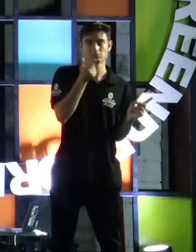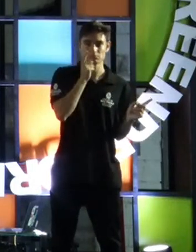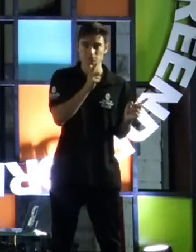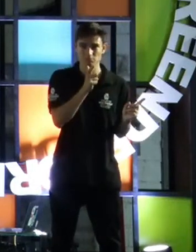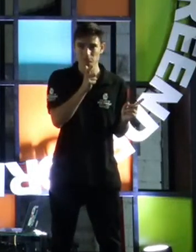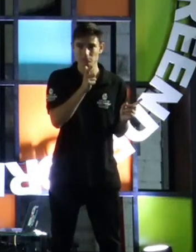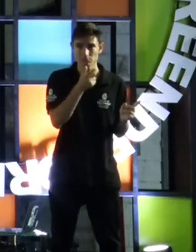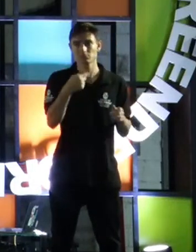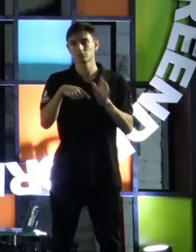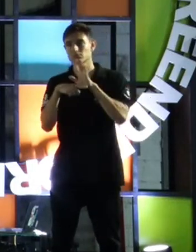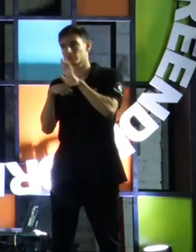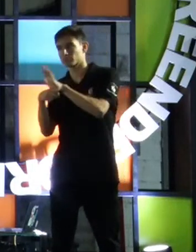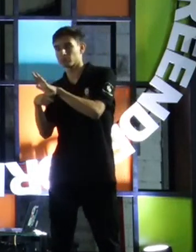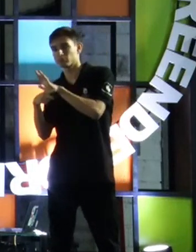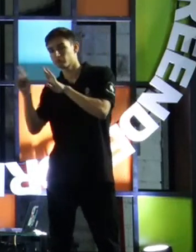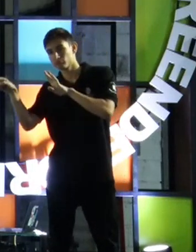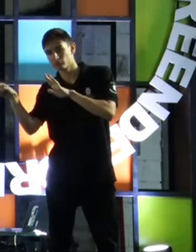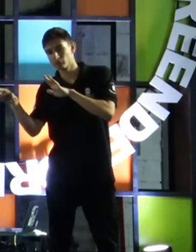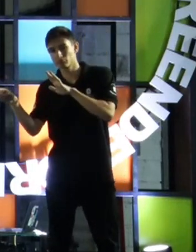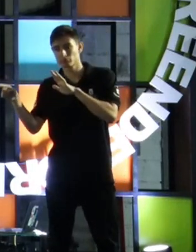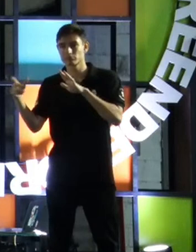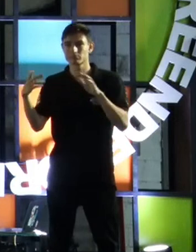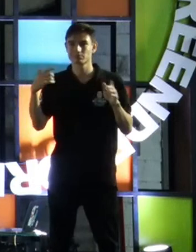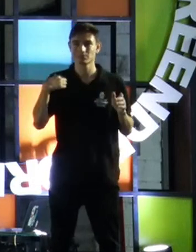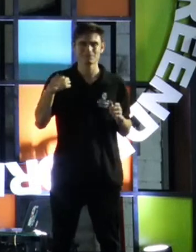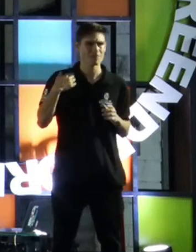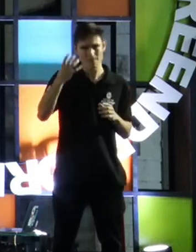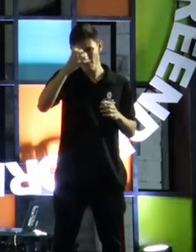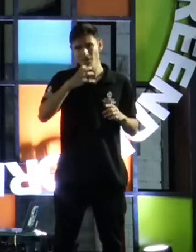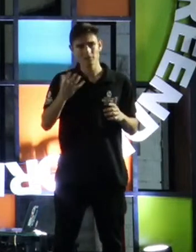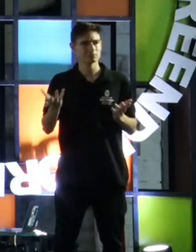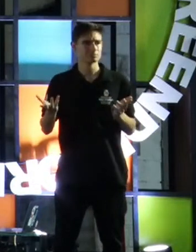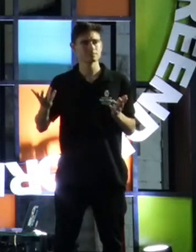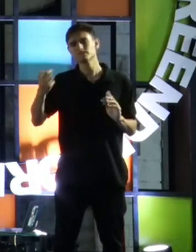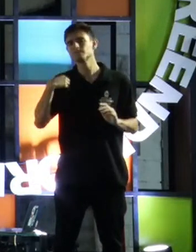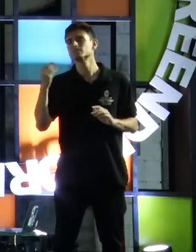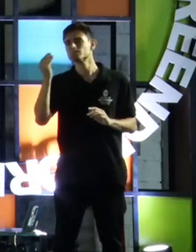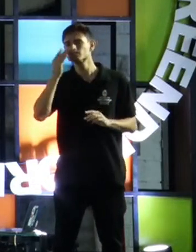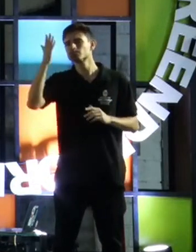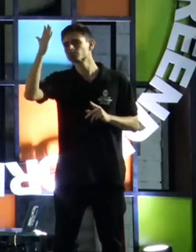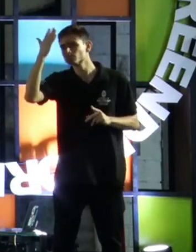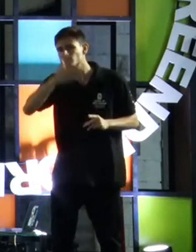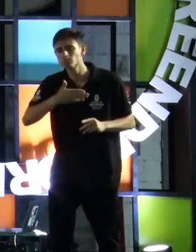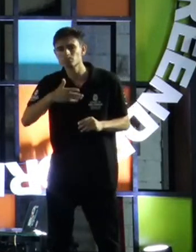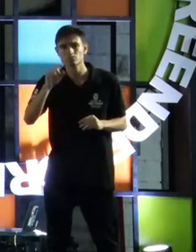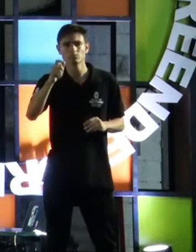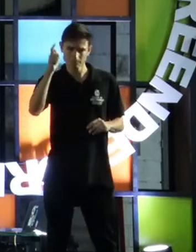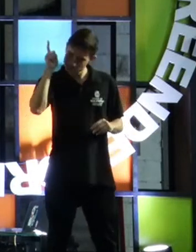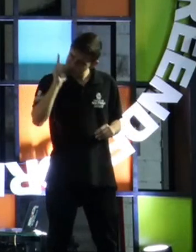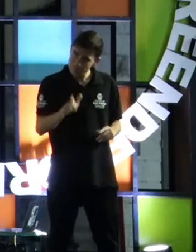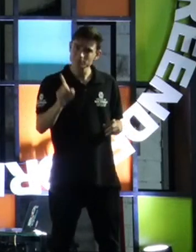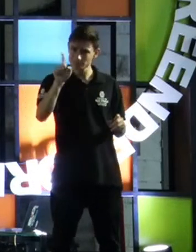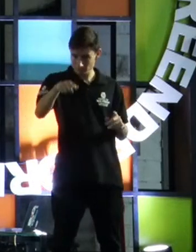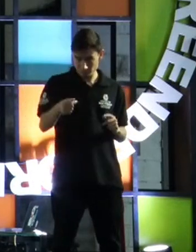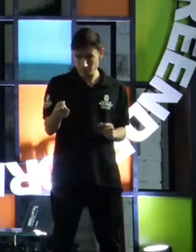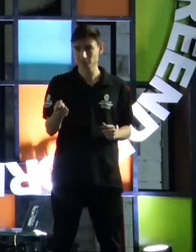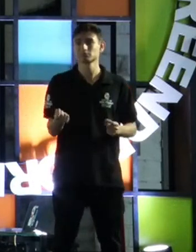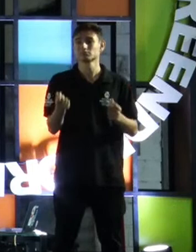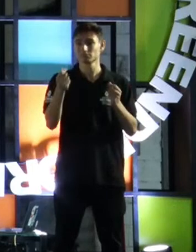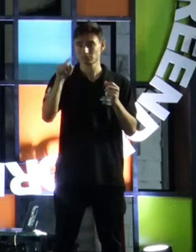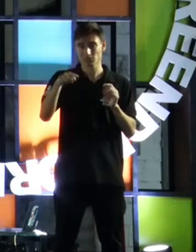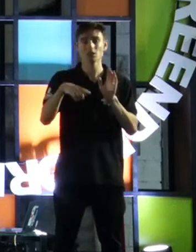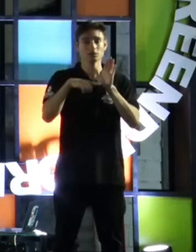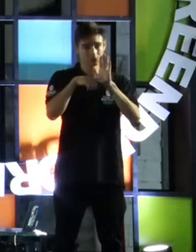e ajudar a melhorar o mundo e tal. E eu era arretado com isso. Então, resolvi provar que é possível ganhar dinheiro e contribuir com